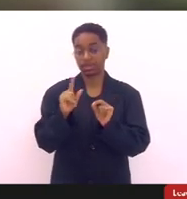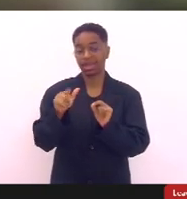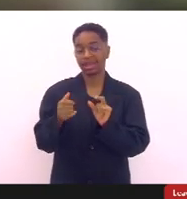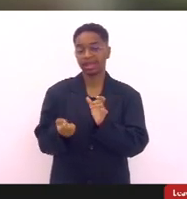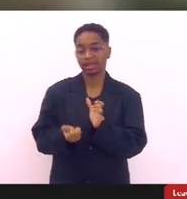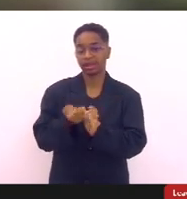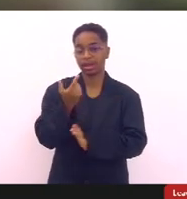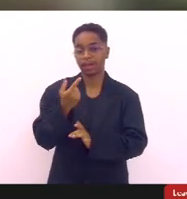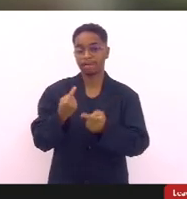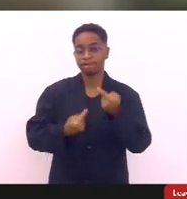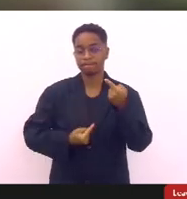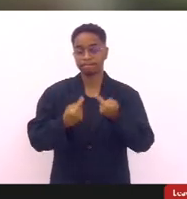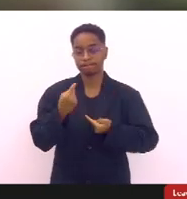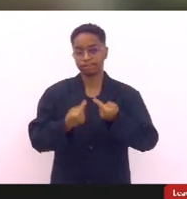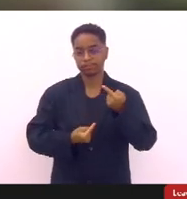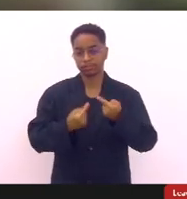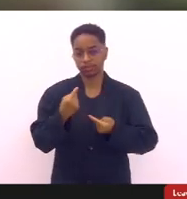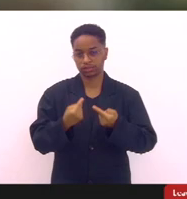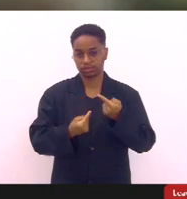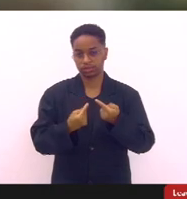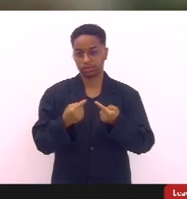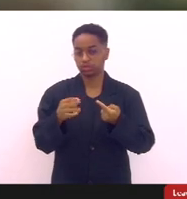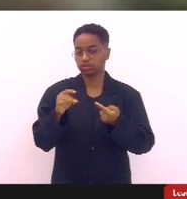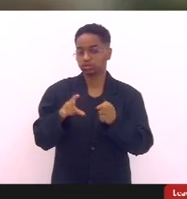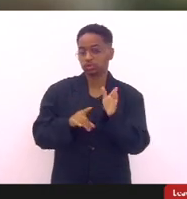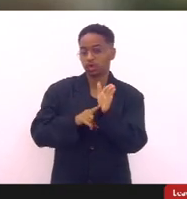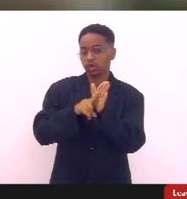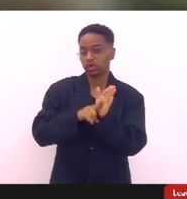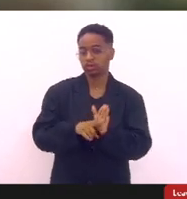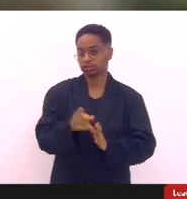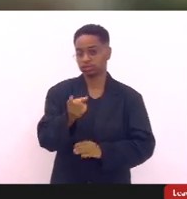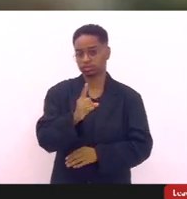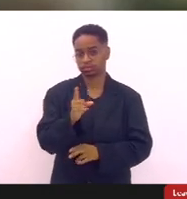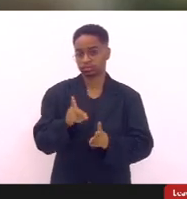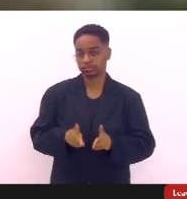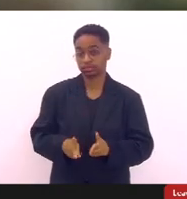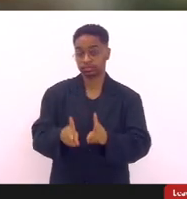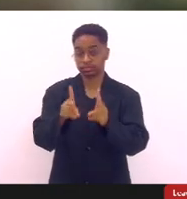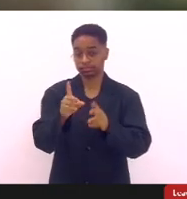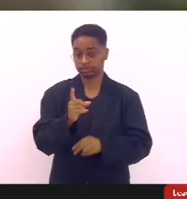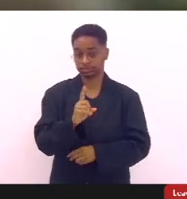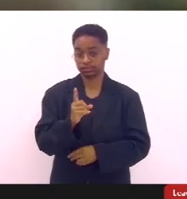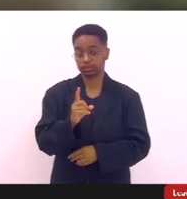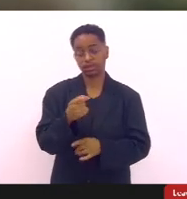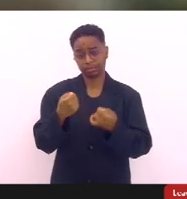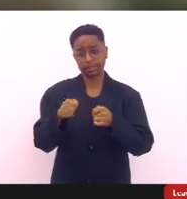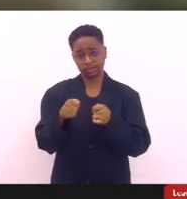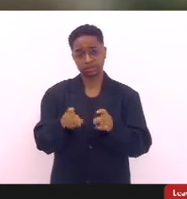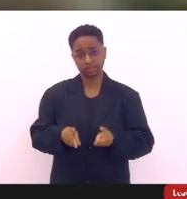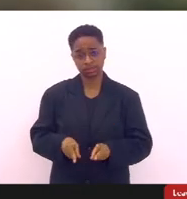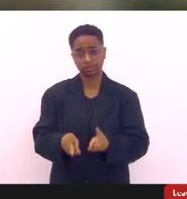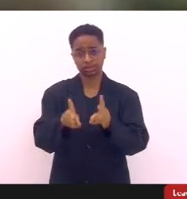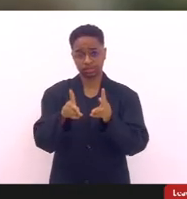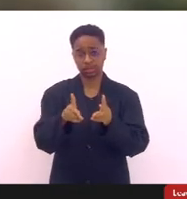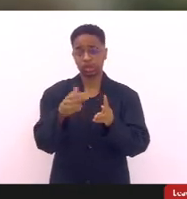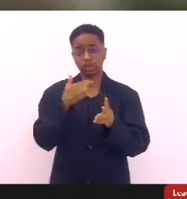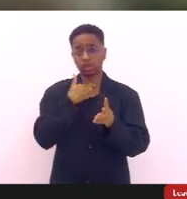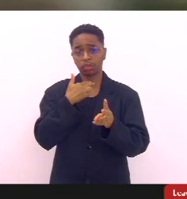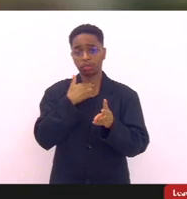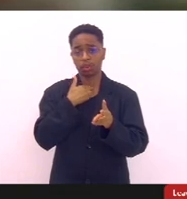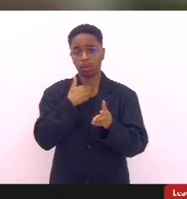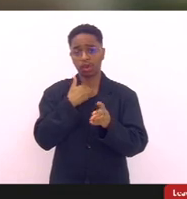uma política de não só de triagem e que precisa ser permanente. Ela não pode ser uma